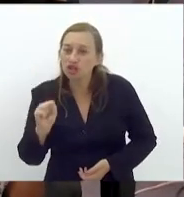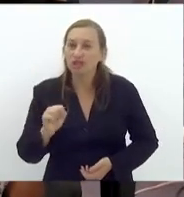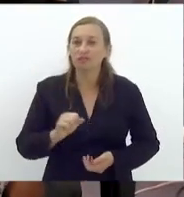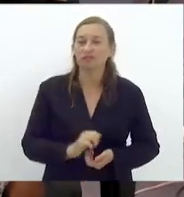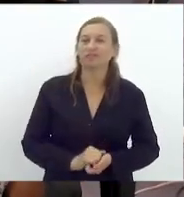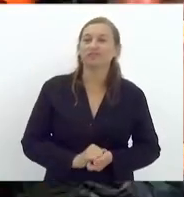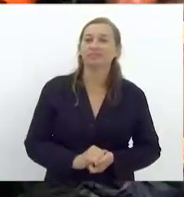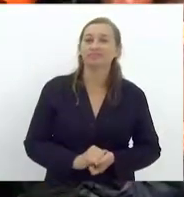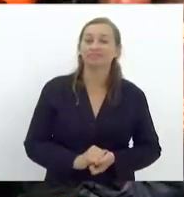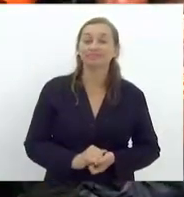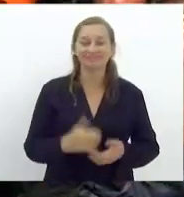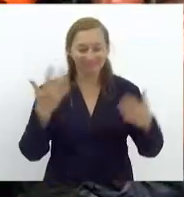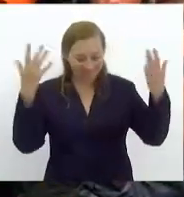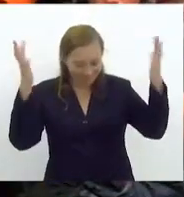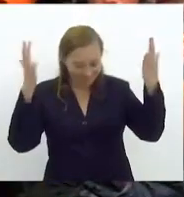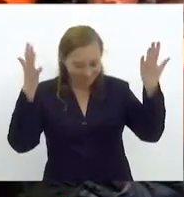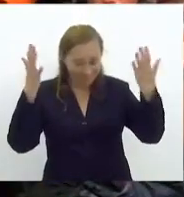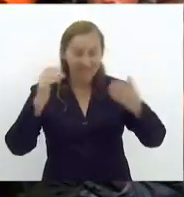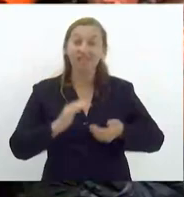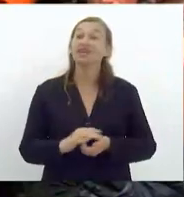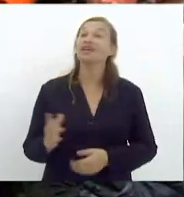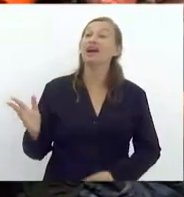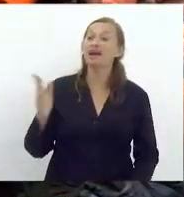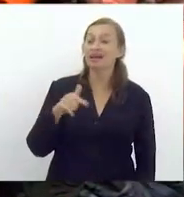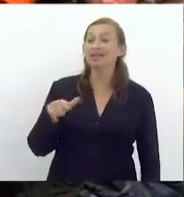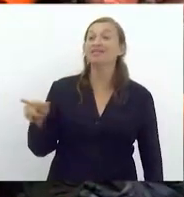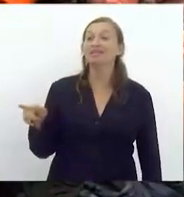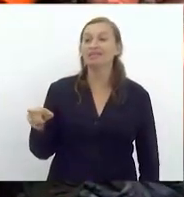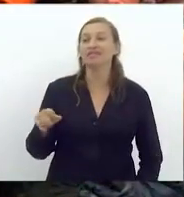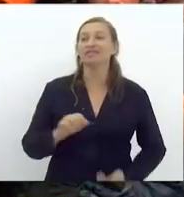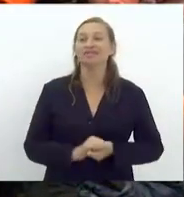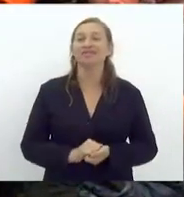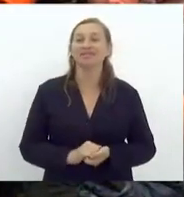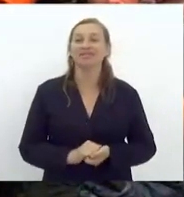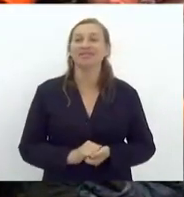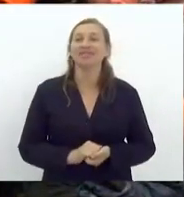Satã É isso aí